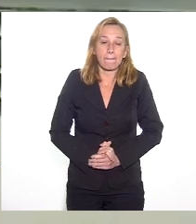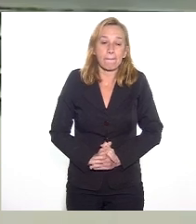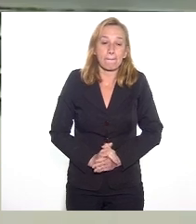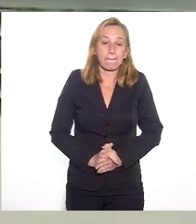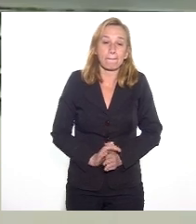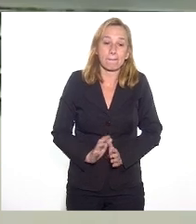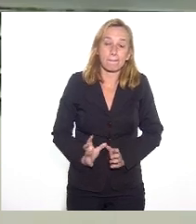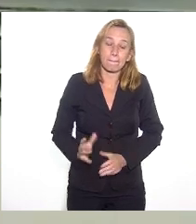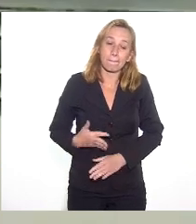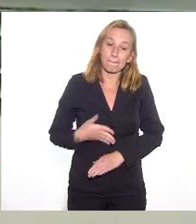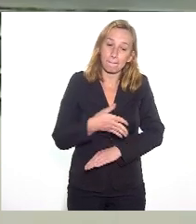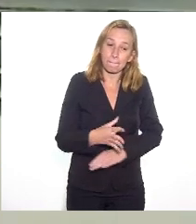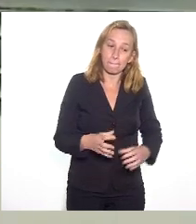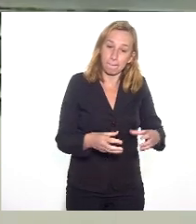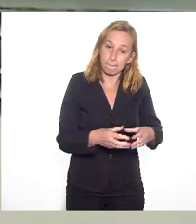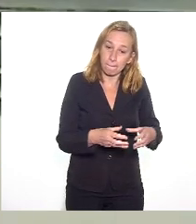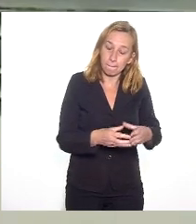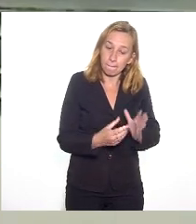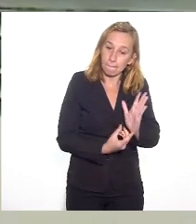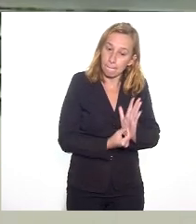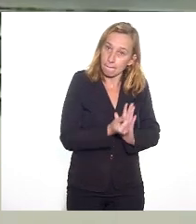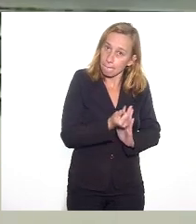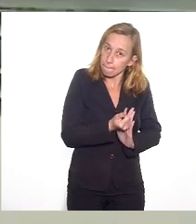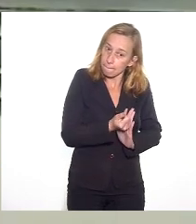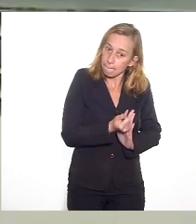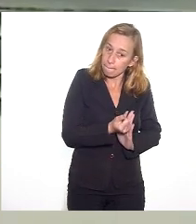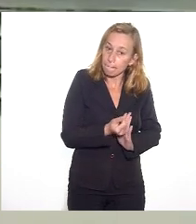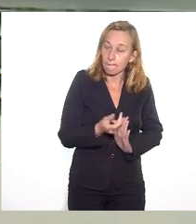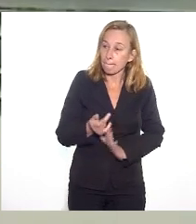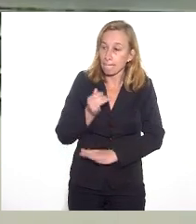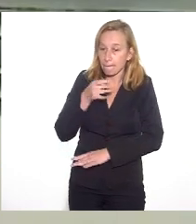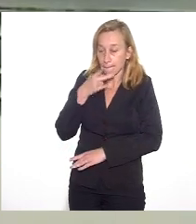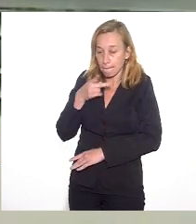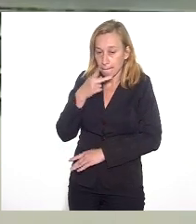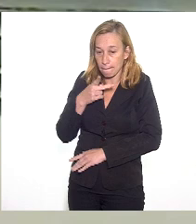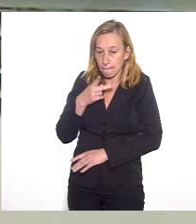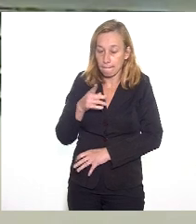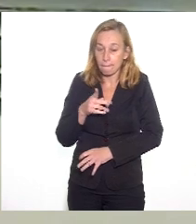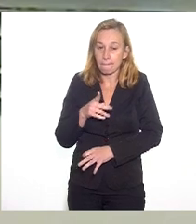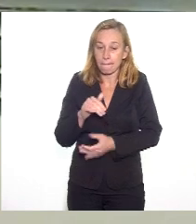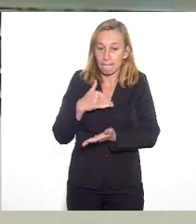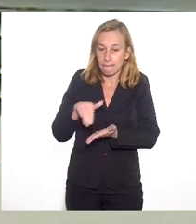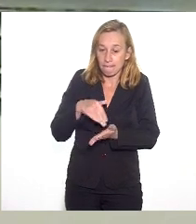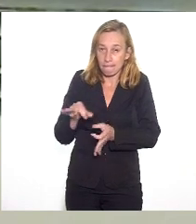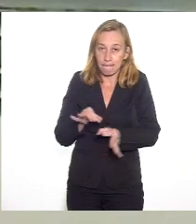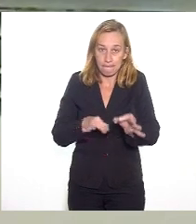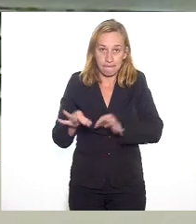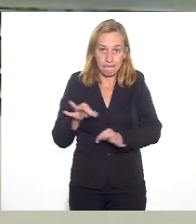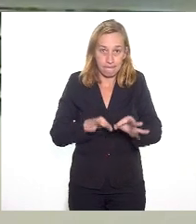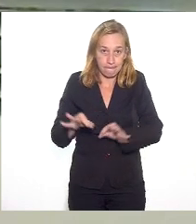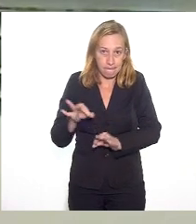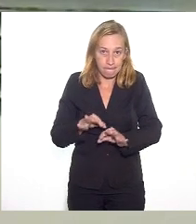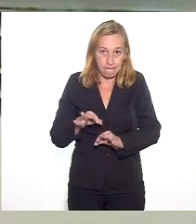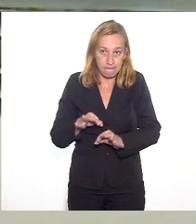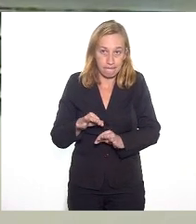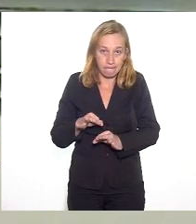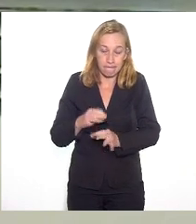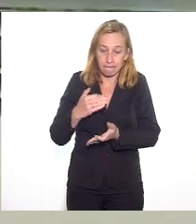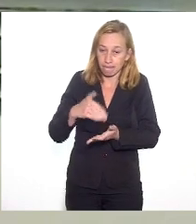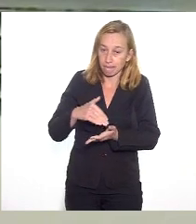de Orçamento, eu disse para o secretário de Planejamento, e o secretário de